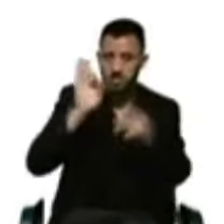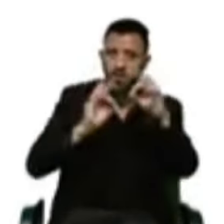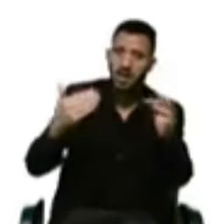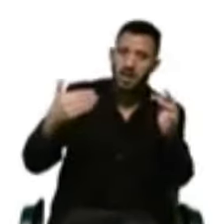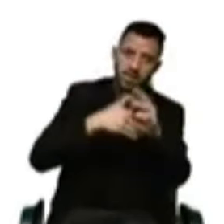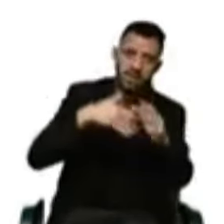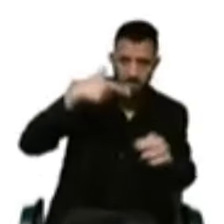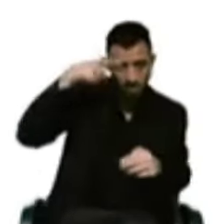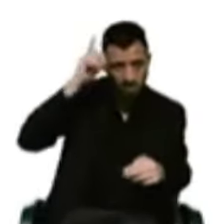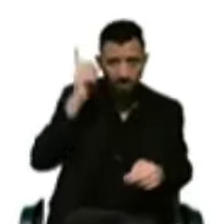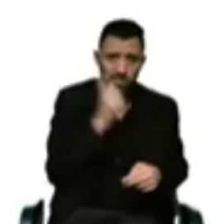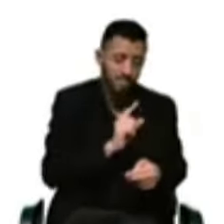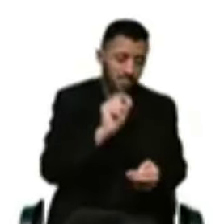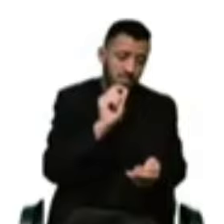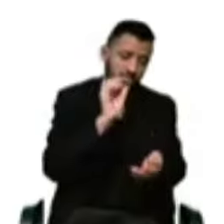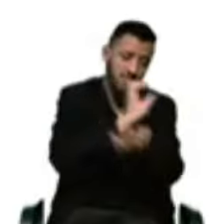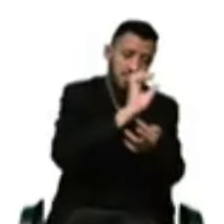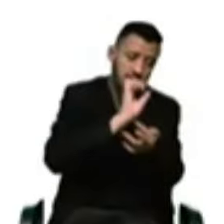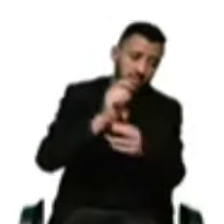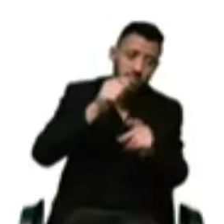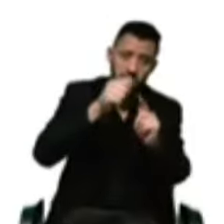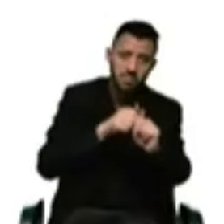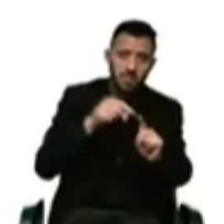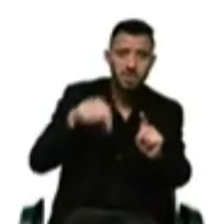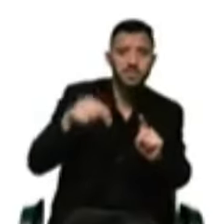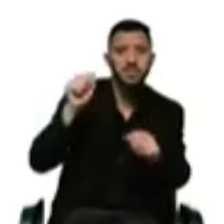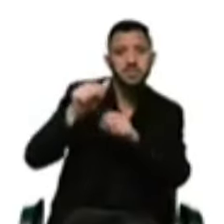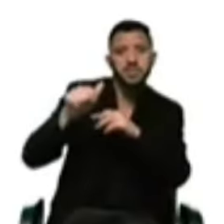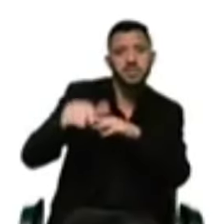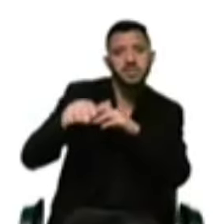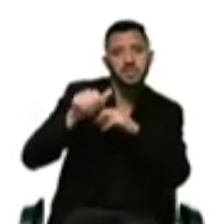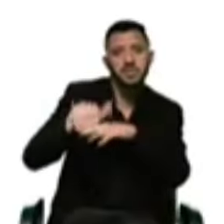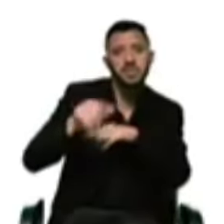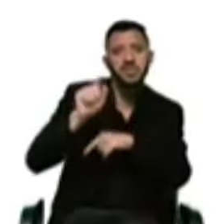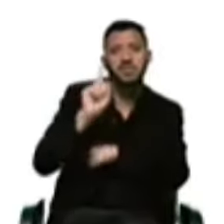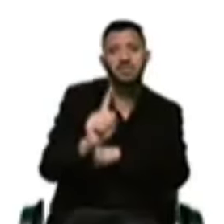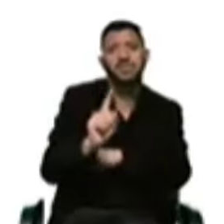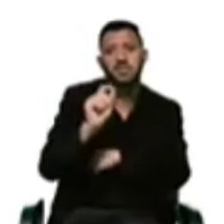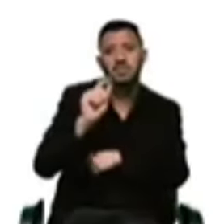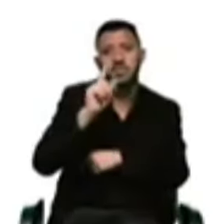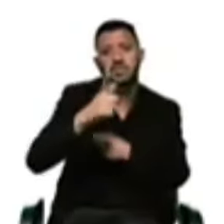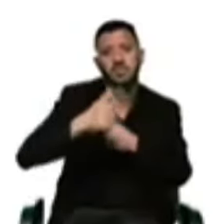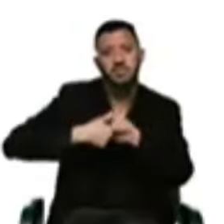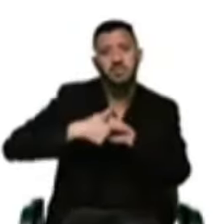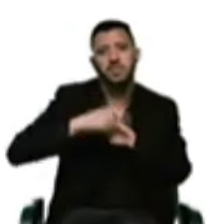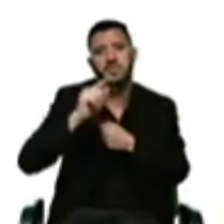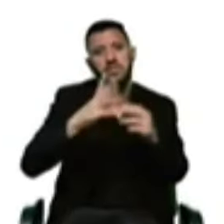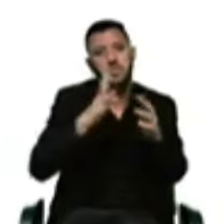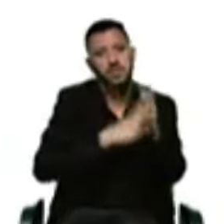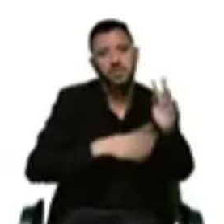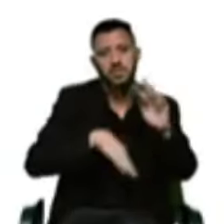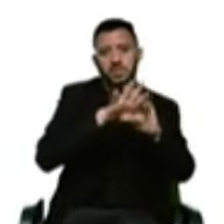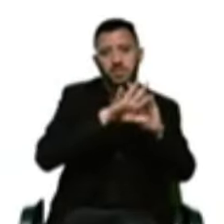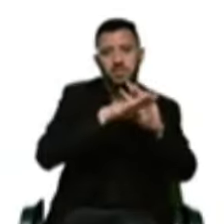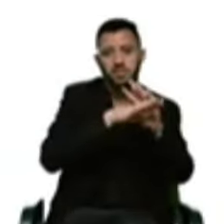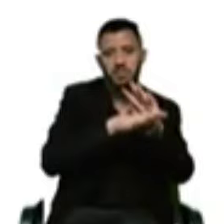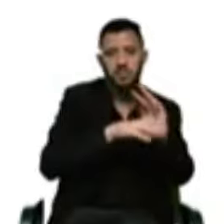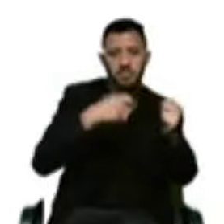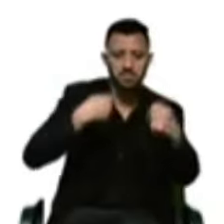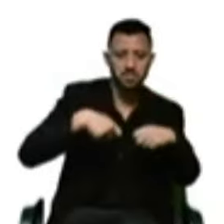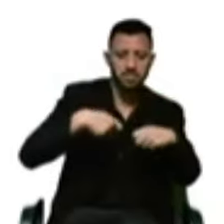disponibilizar o pagamento para o mês de setembro tá então est essa função do calendário operacional a gente precisa se